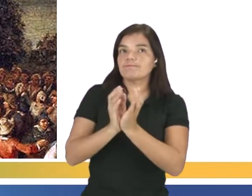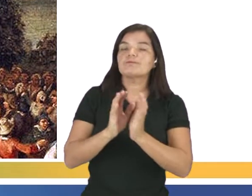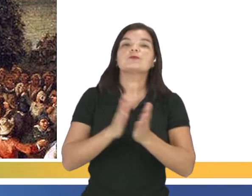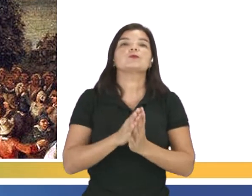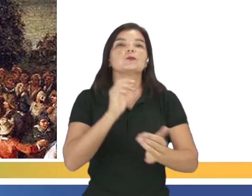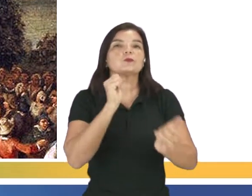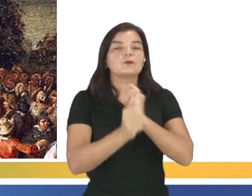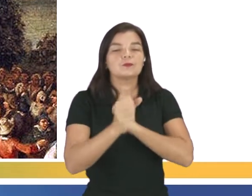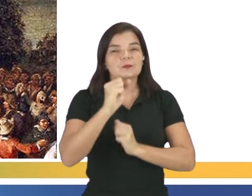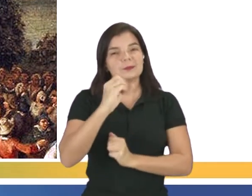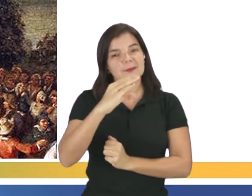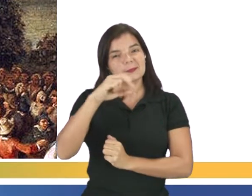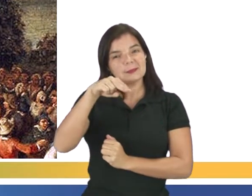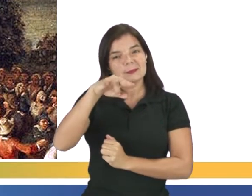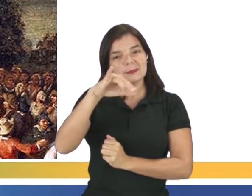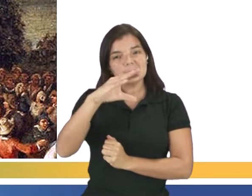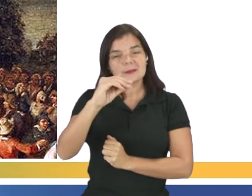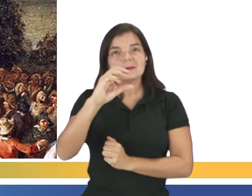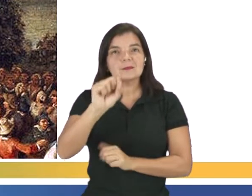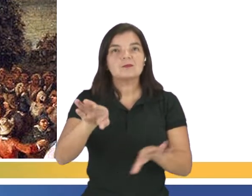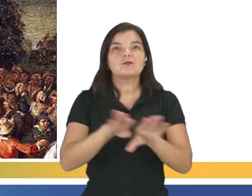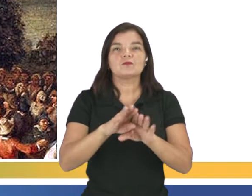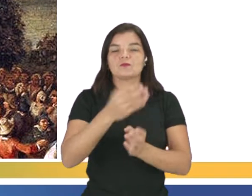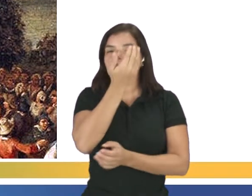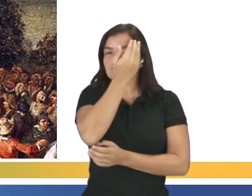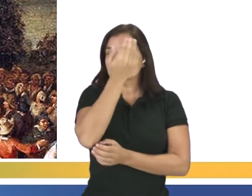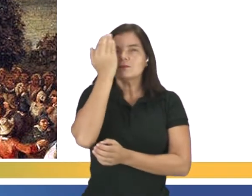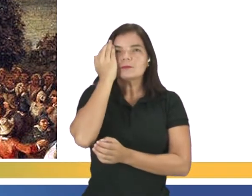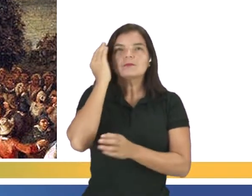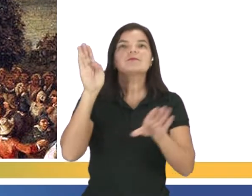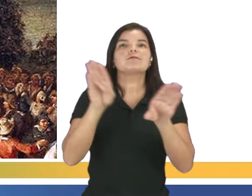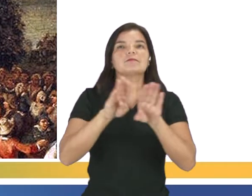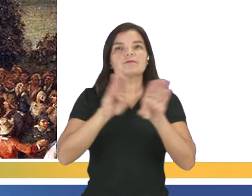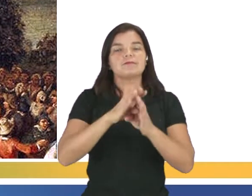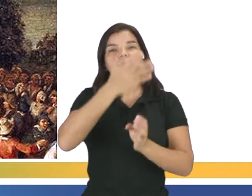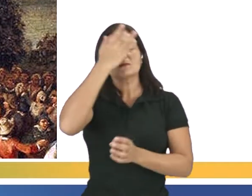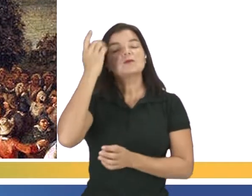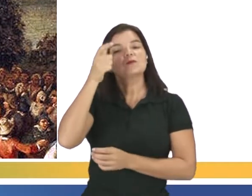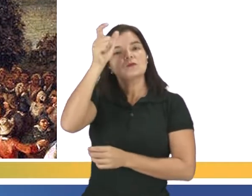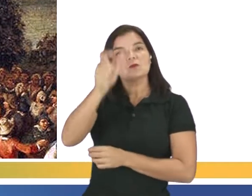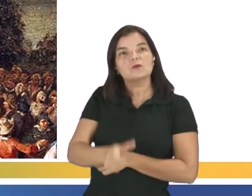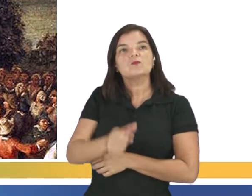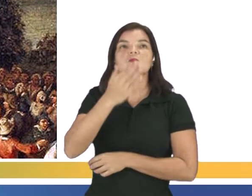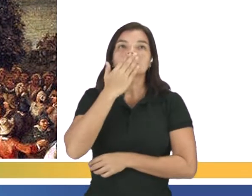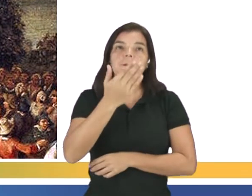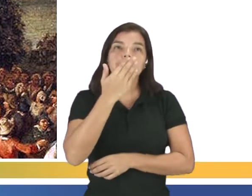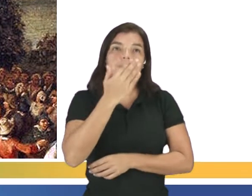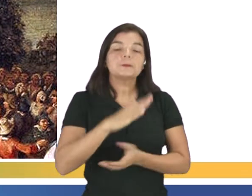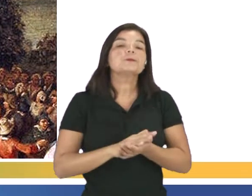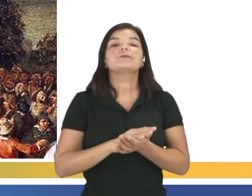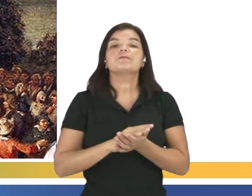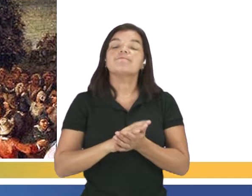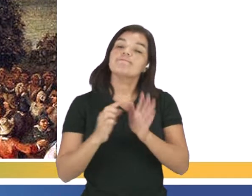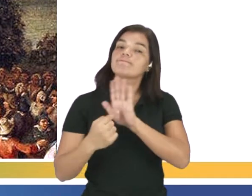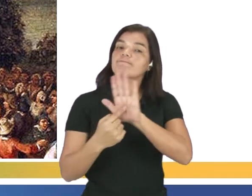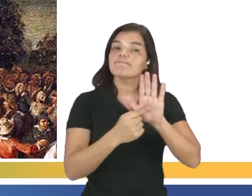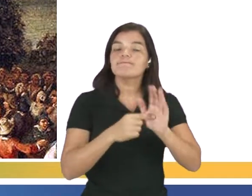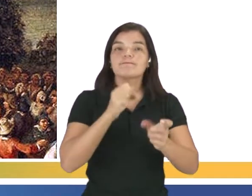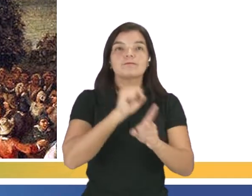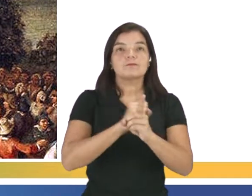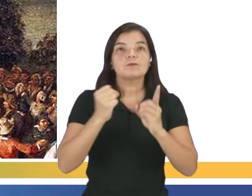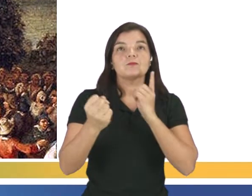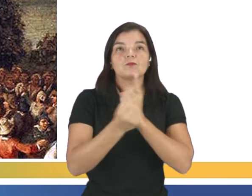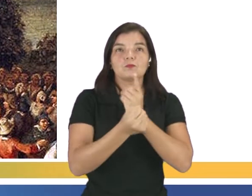coletiva, de jogos cênicos sobre máscaras e de personagens tipos que caricaturavam a sociedade. A comédia